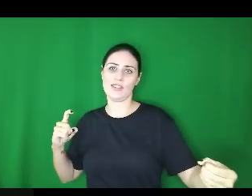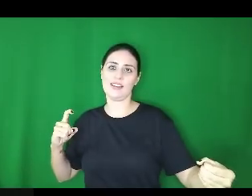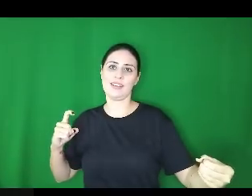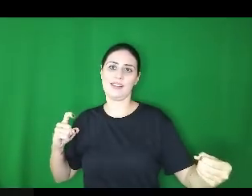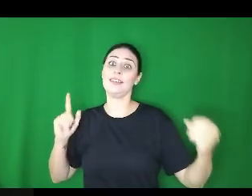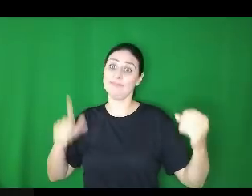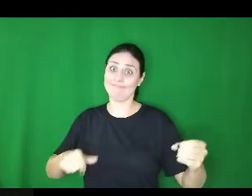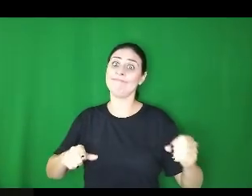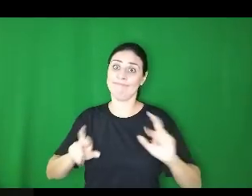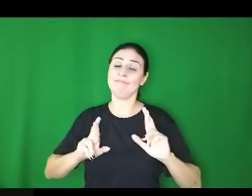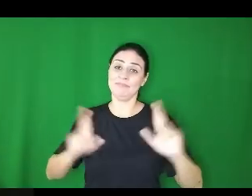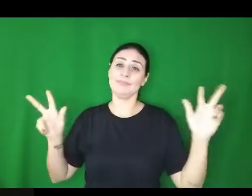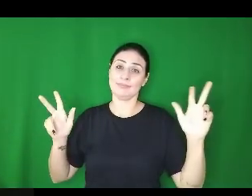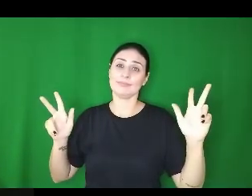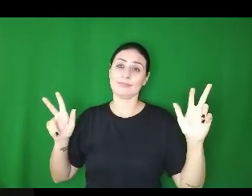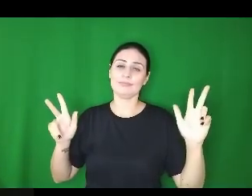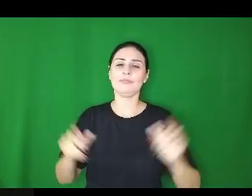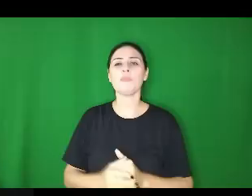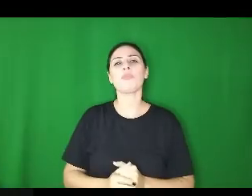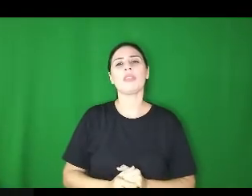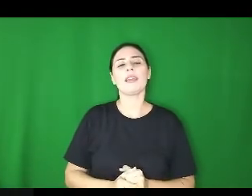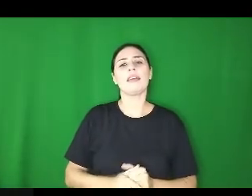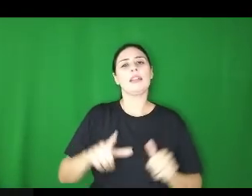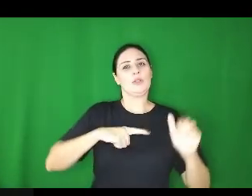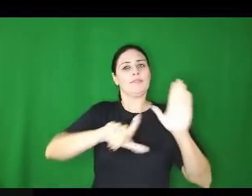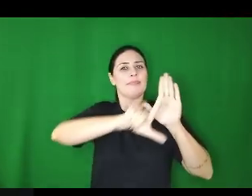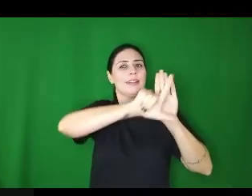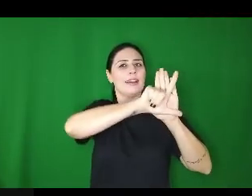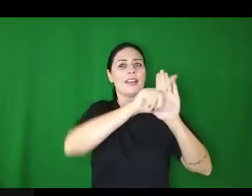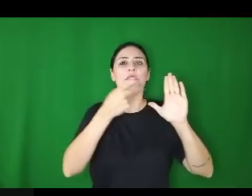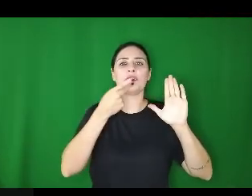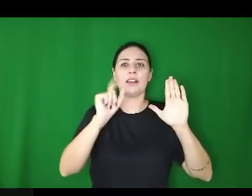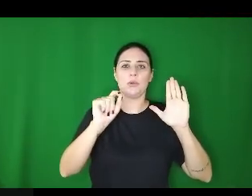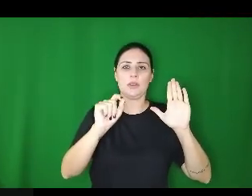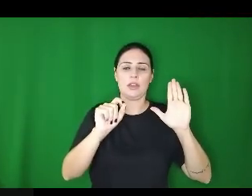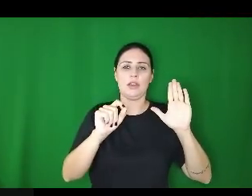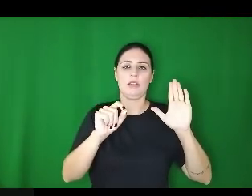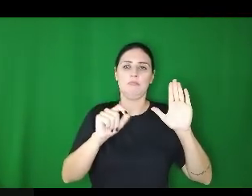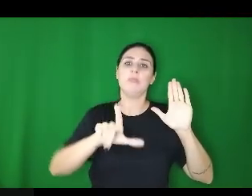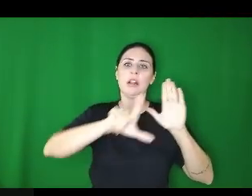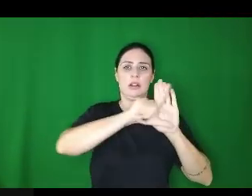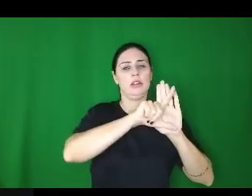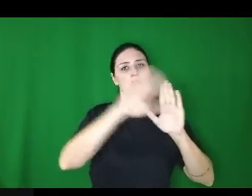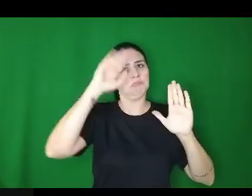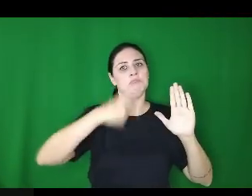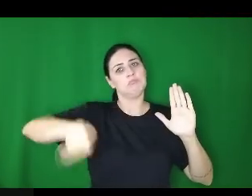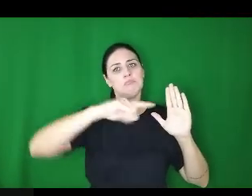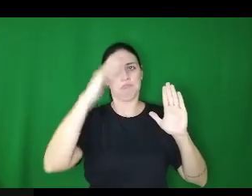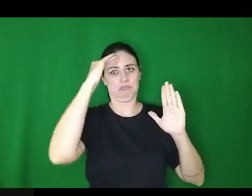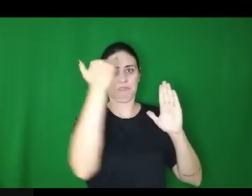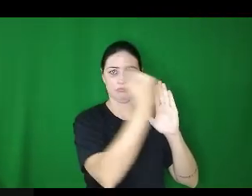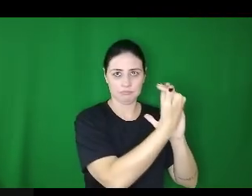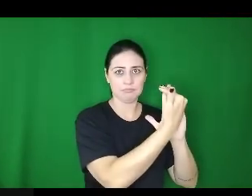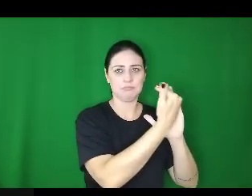falado, presencial de uma forma ou outra, mas o que a gente pressente é que vai demorar um pouco ainda nisso,